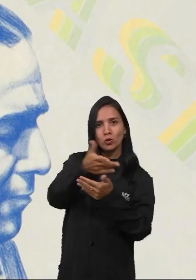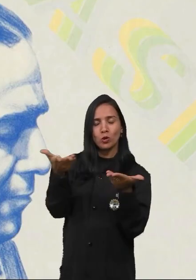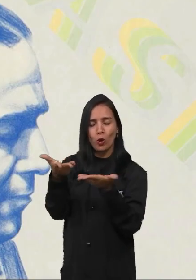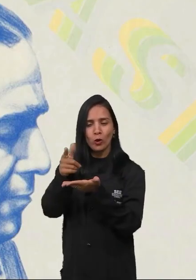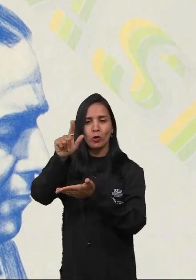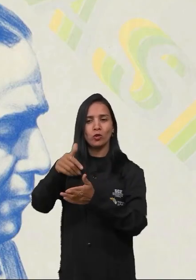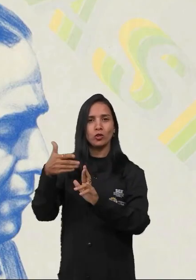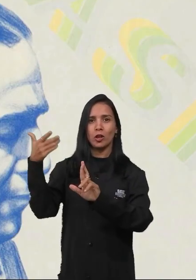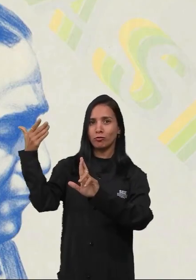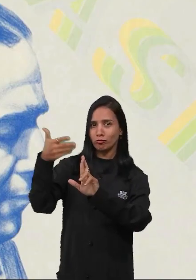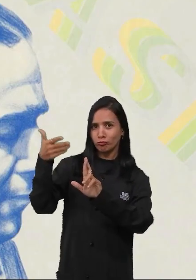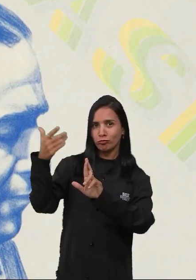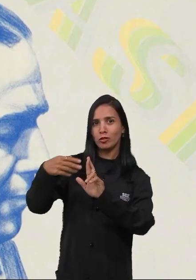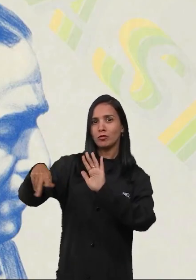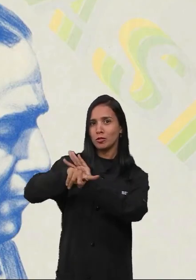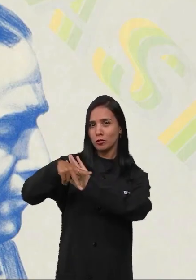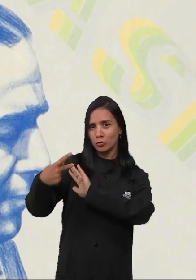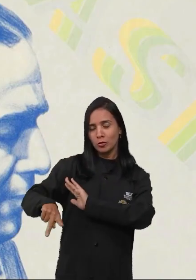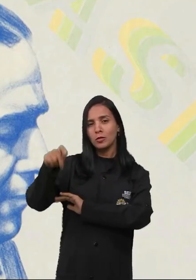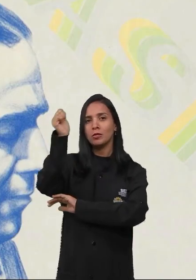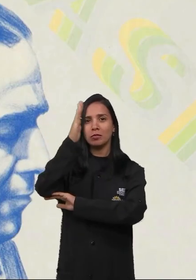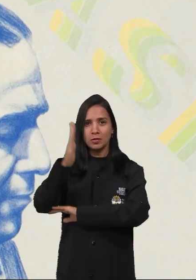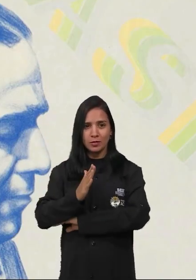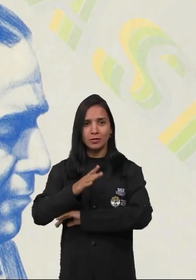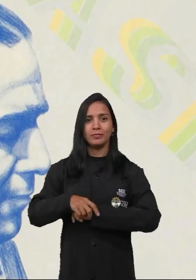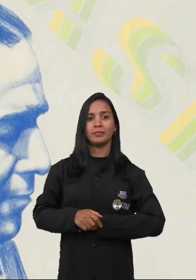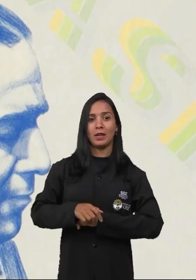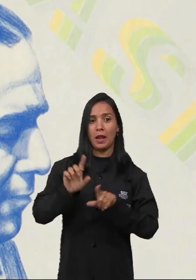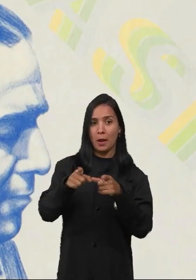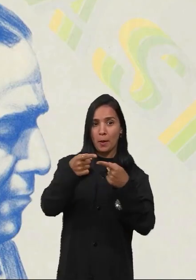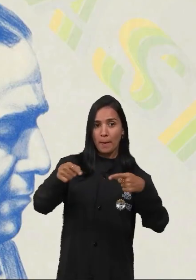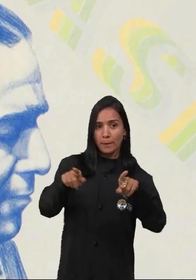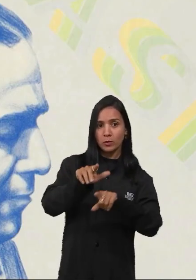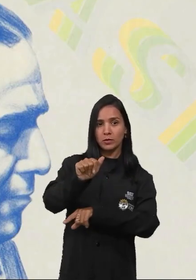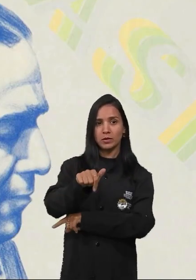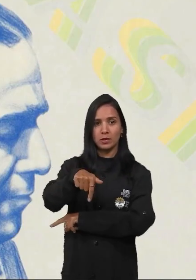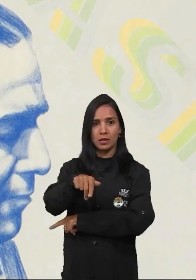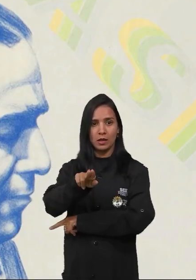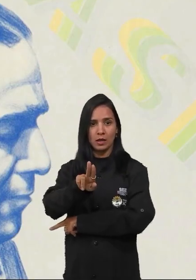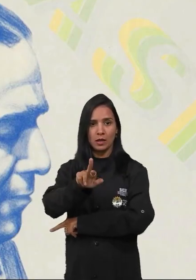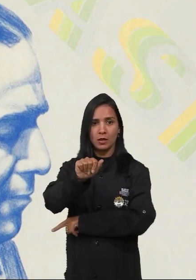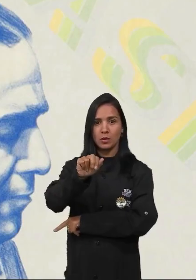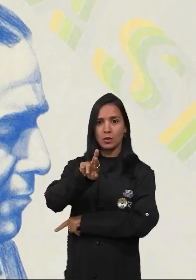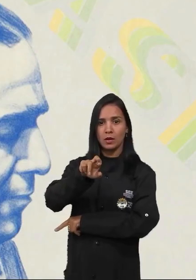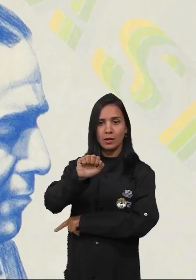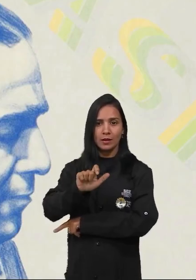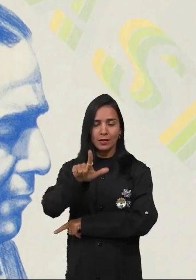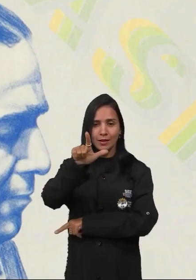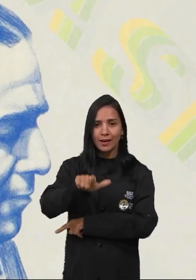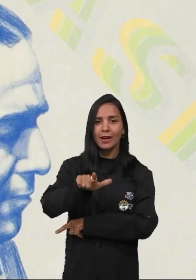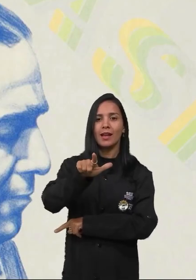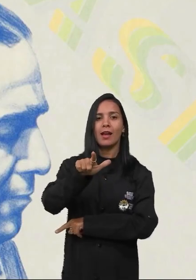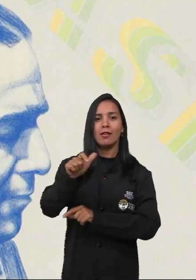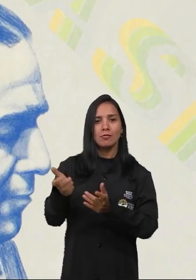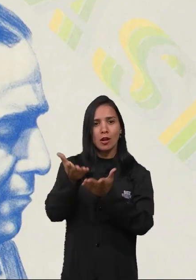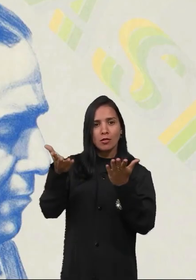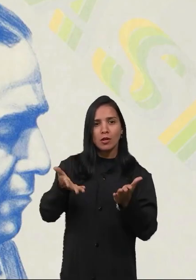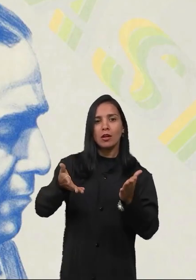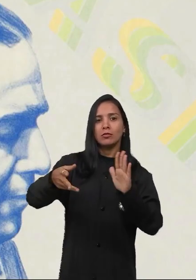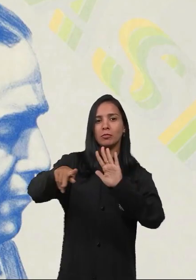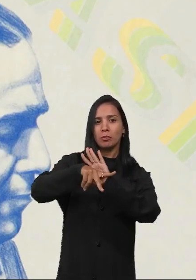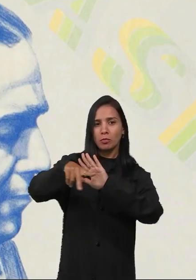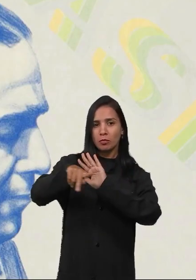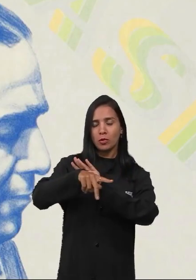do Brasil exaltava a pátria e foi usada para promover o nacionalismo. Olha aí na